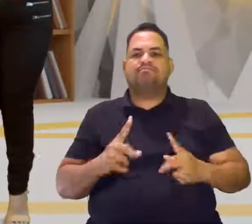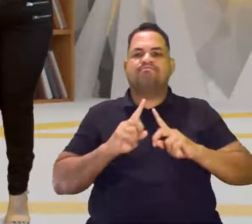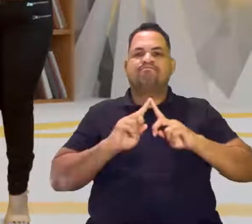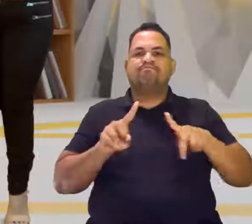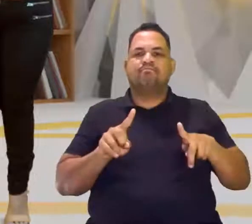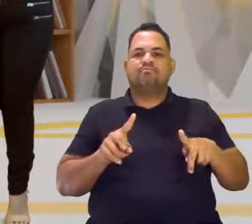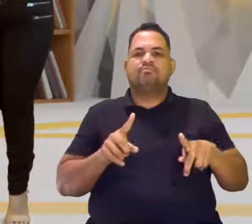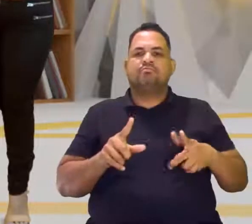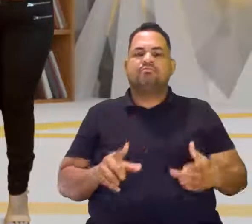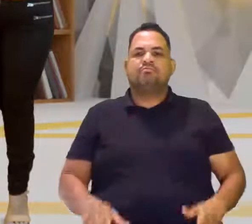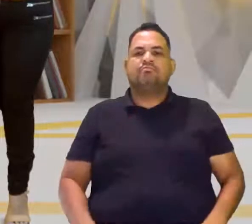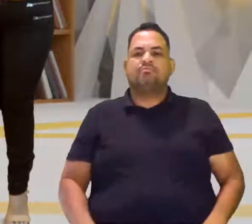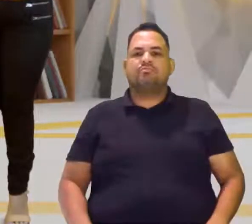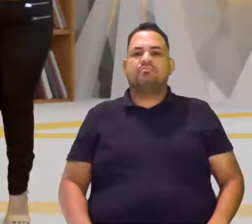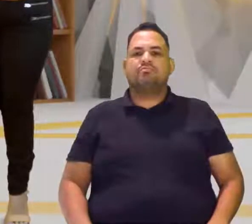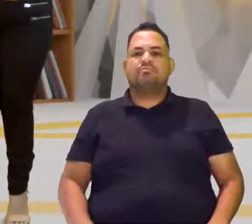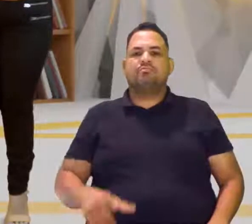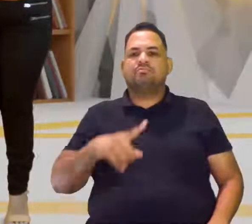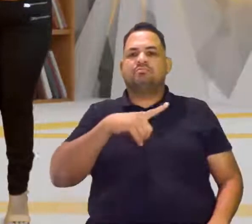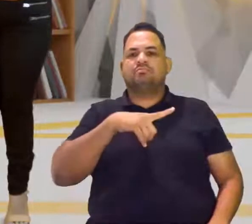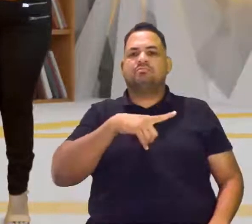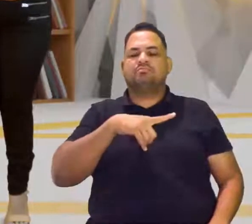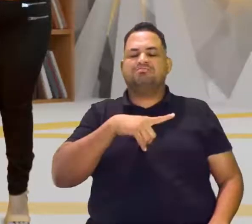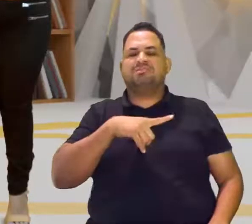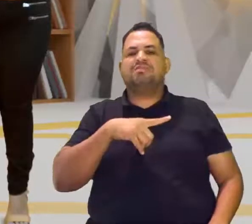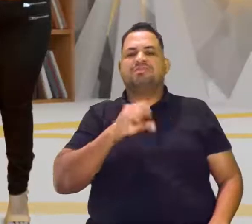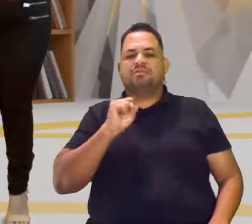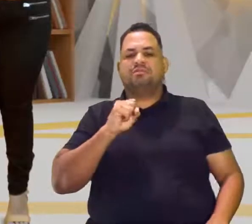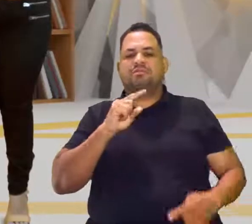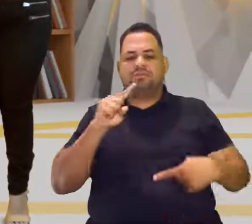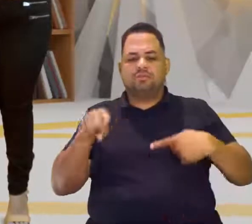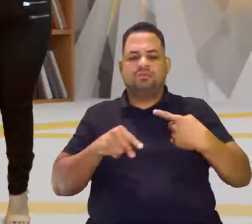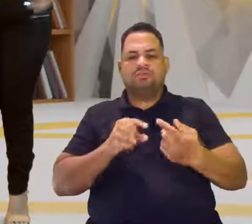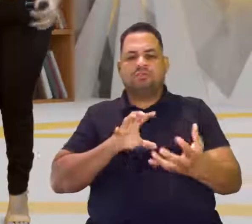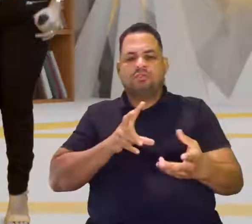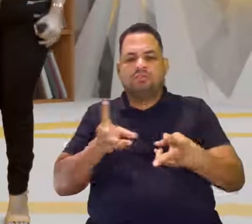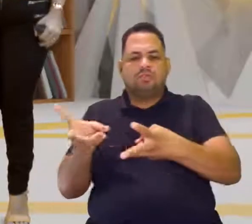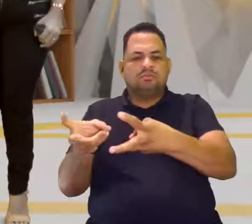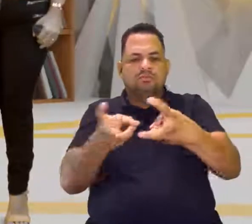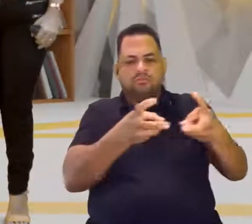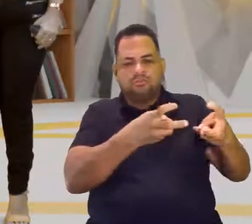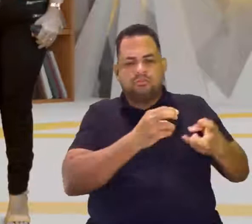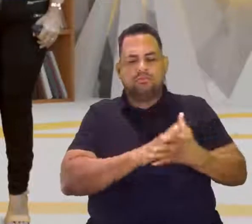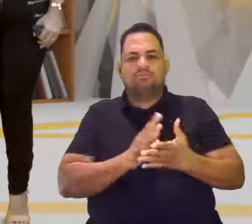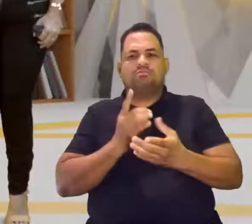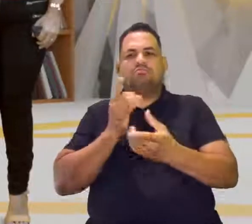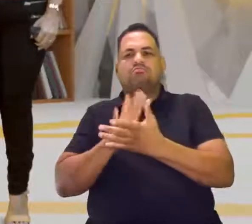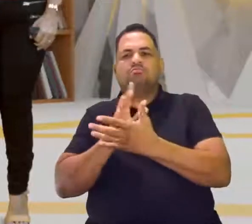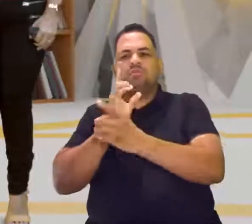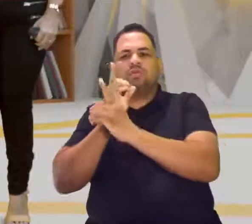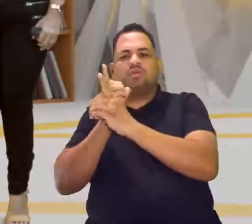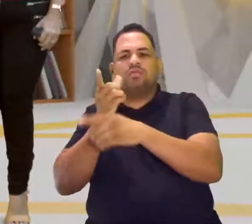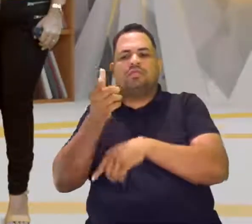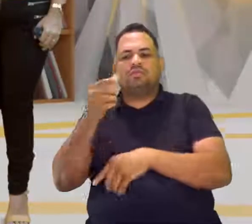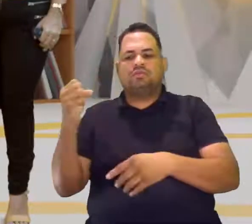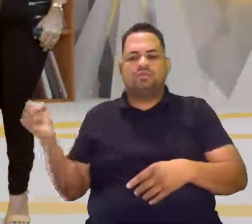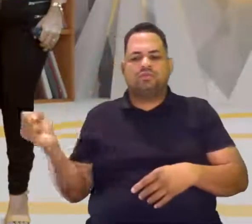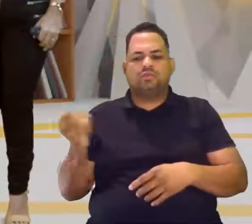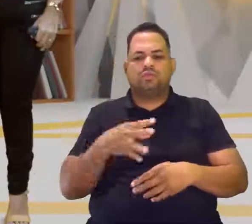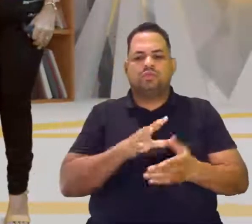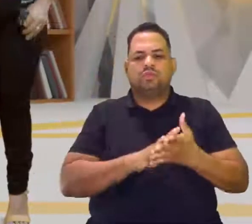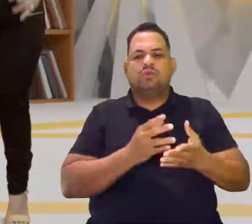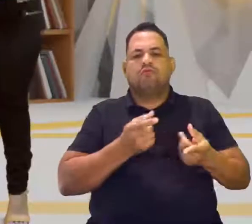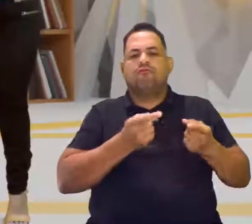mas tinha sim uma intenção de exploração de buscar novos mercados né